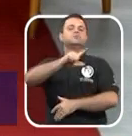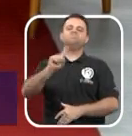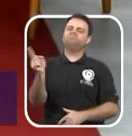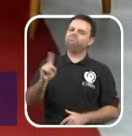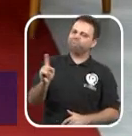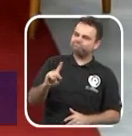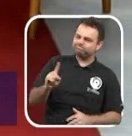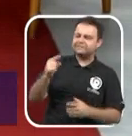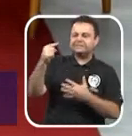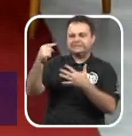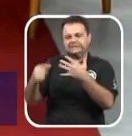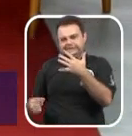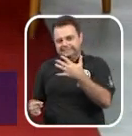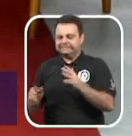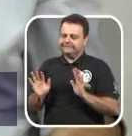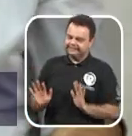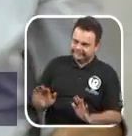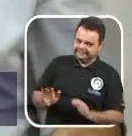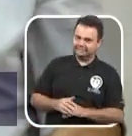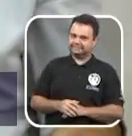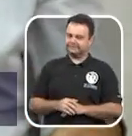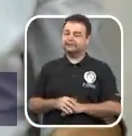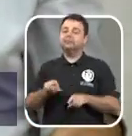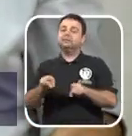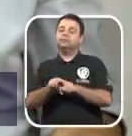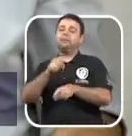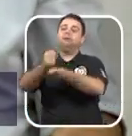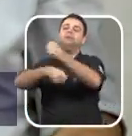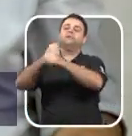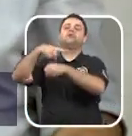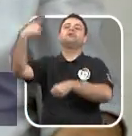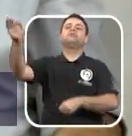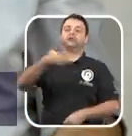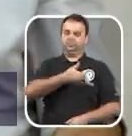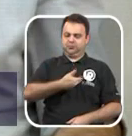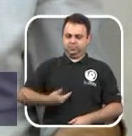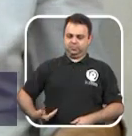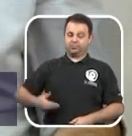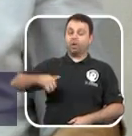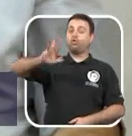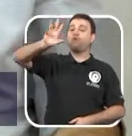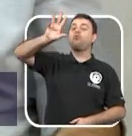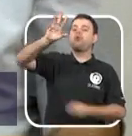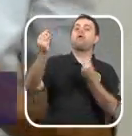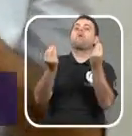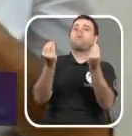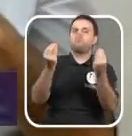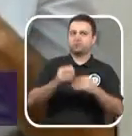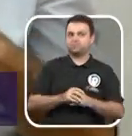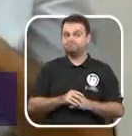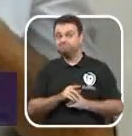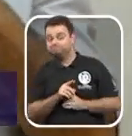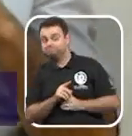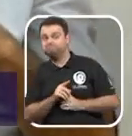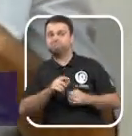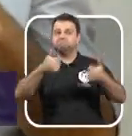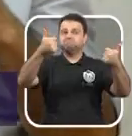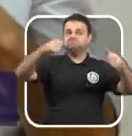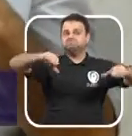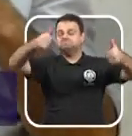vai influenciar, Vivian. Como vai estar o governo Lula no ano que vem? Se mantiver essa média de aprovação, as